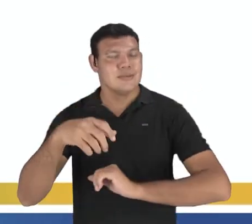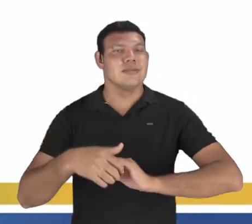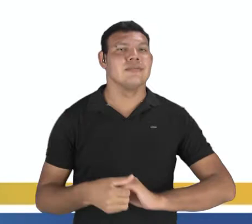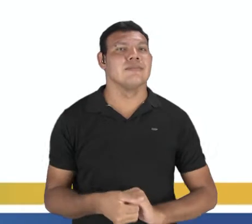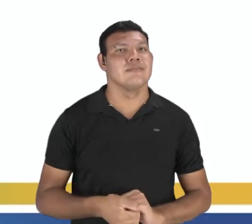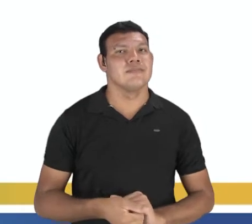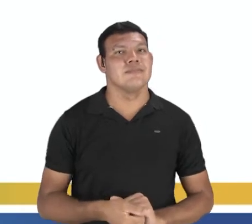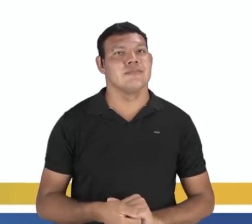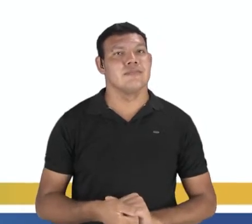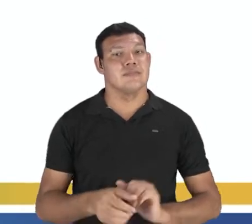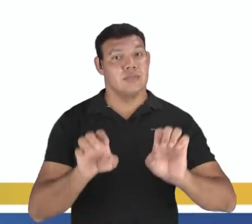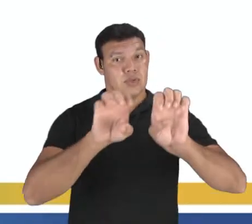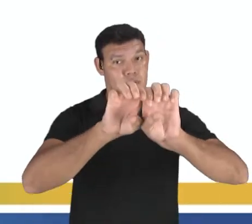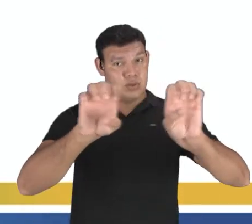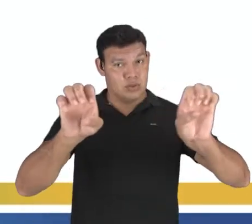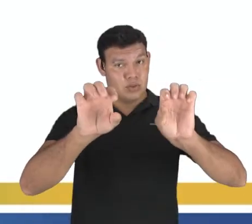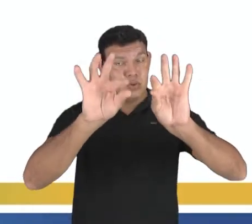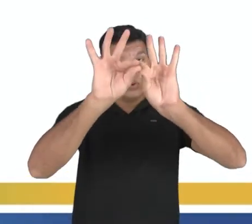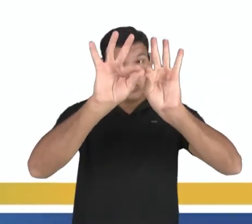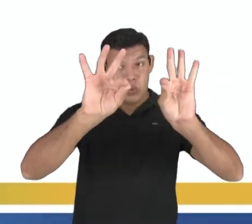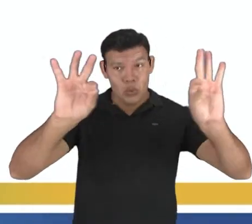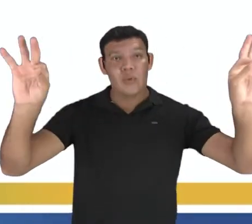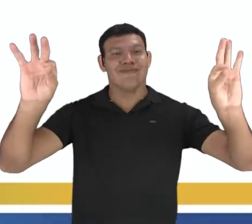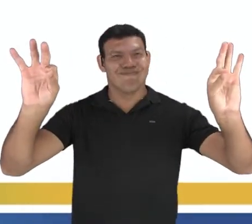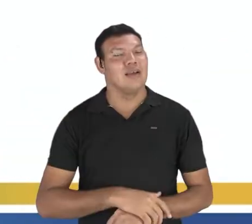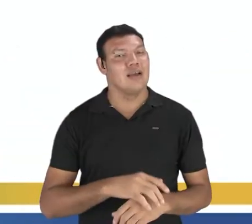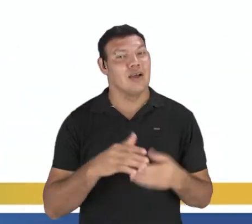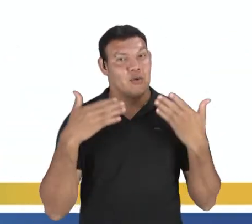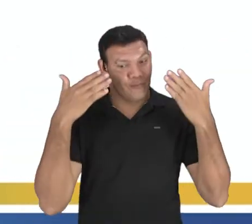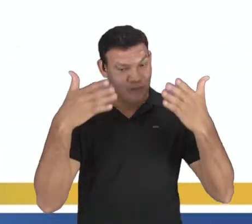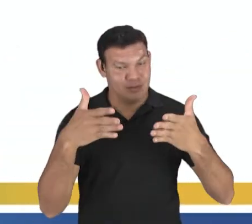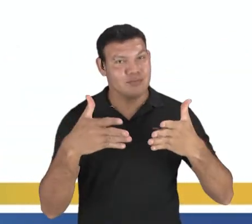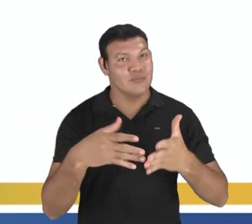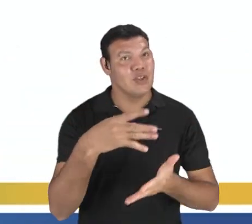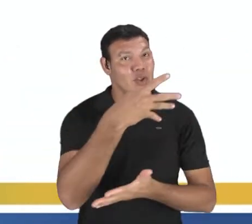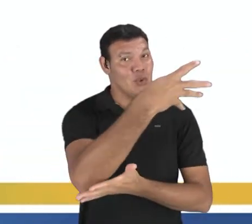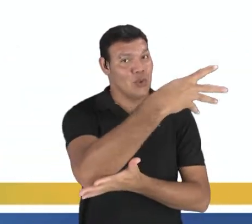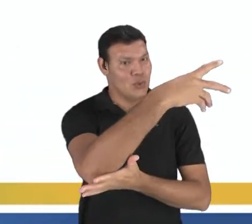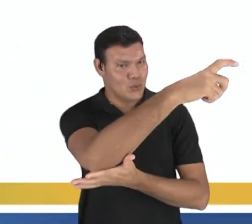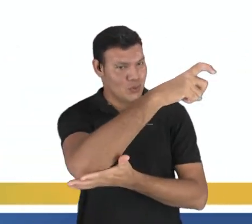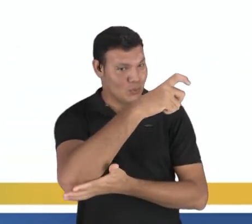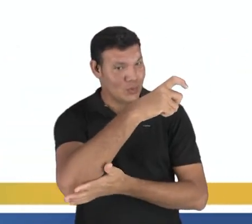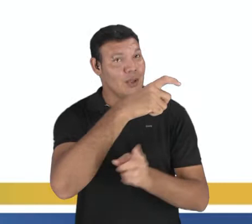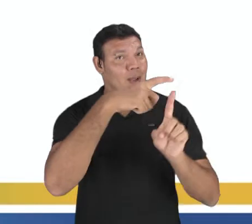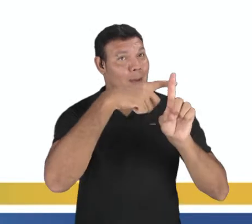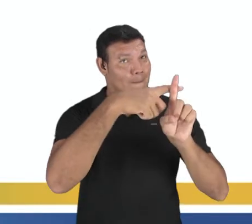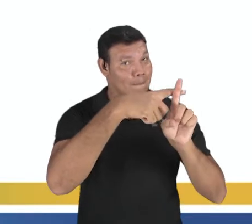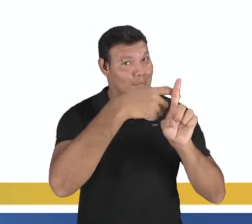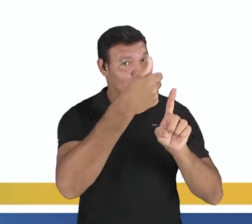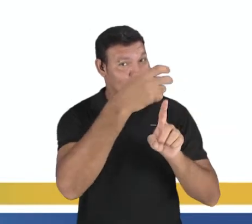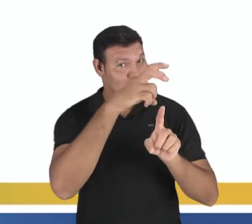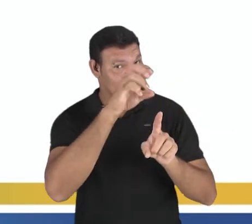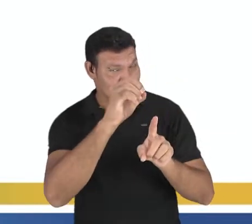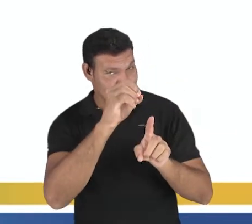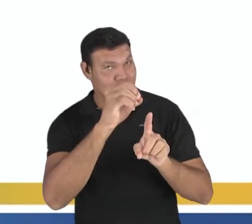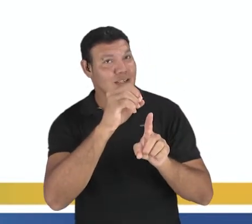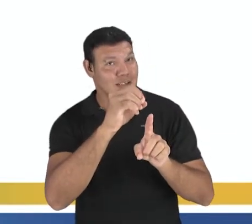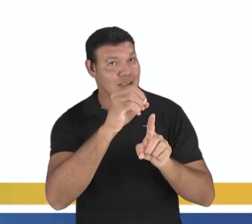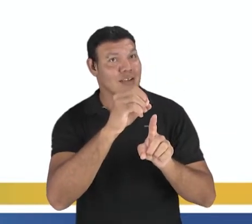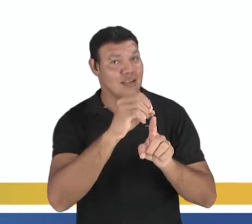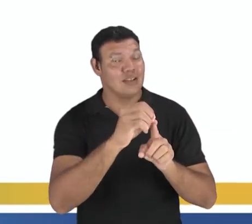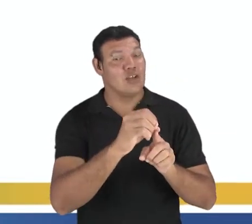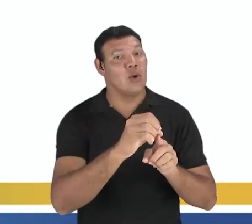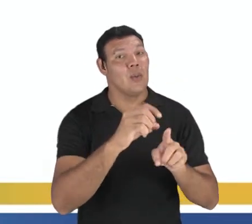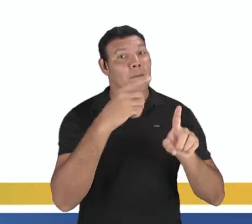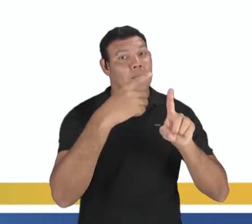equação. Então, a equação por inteira ficará da seguinte maneira: 4x mais 150, que vem lá